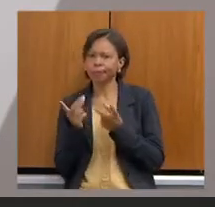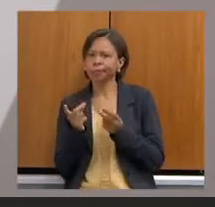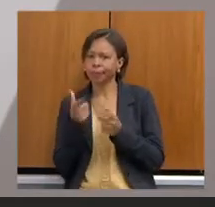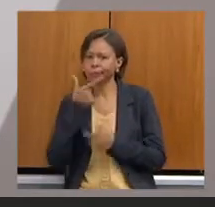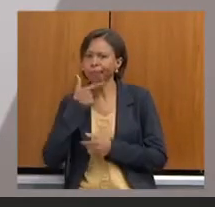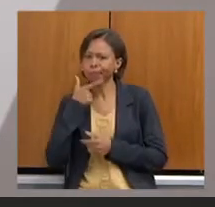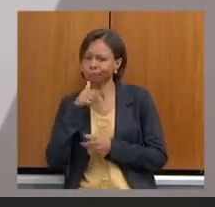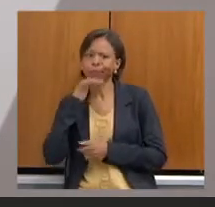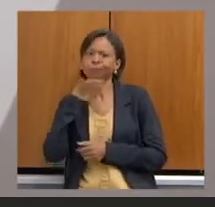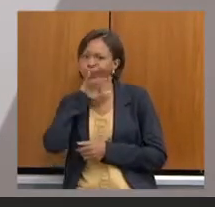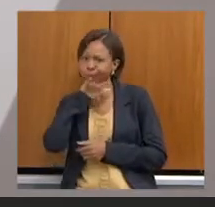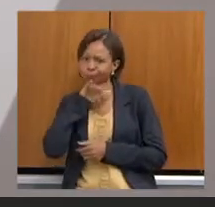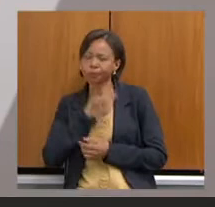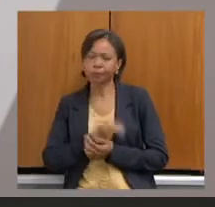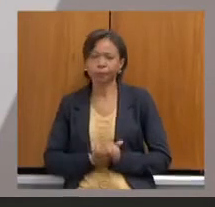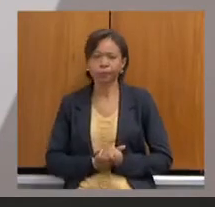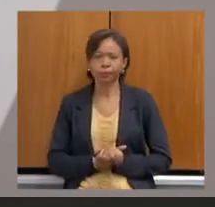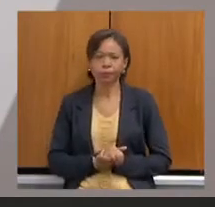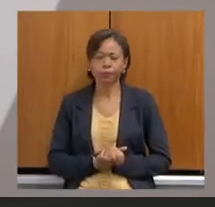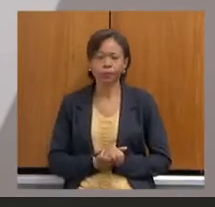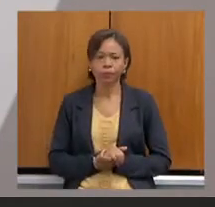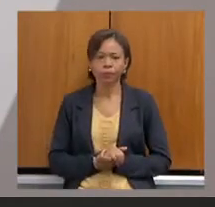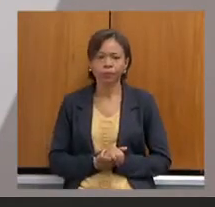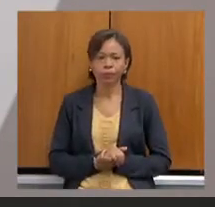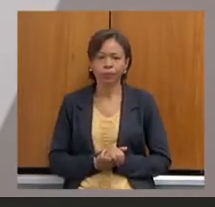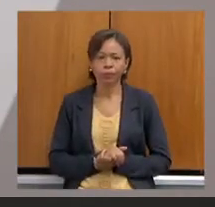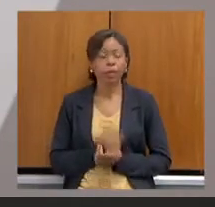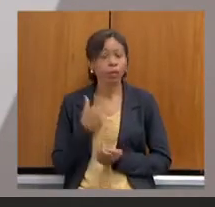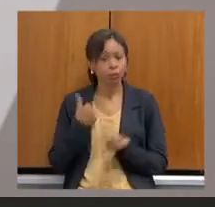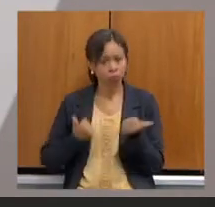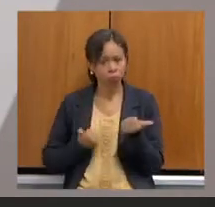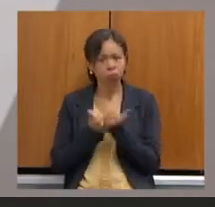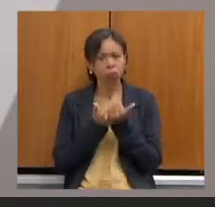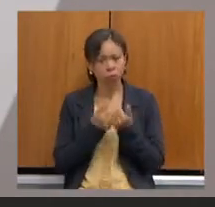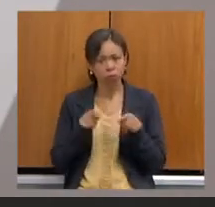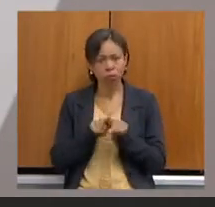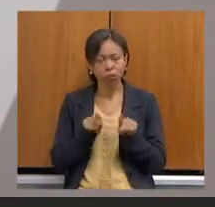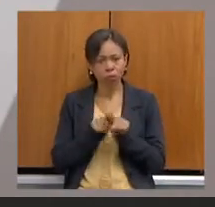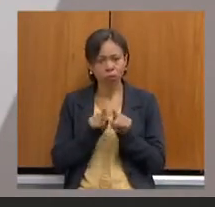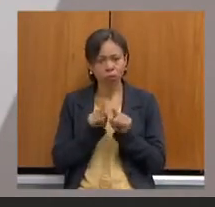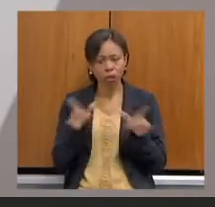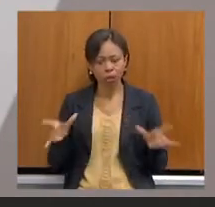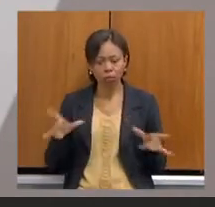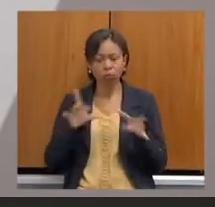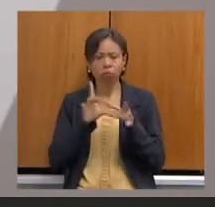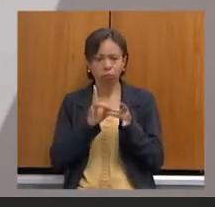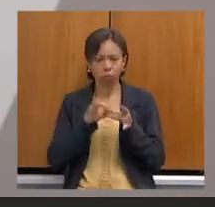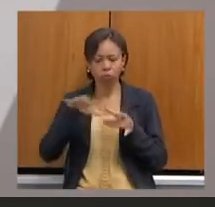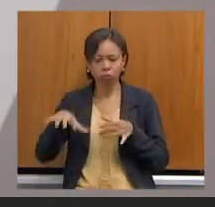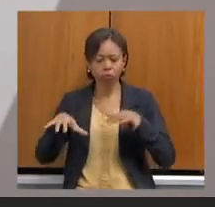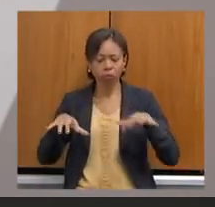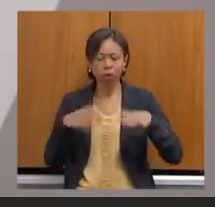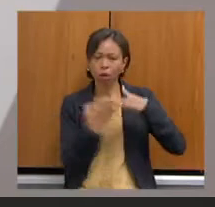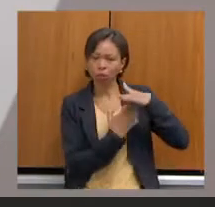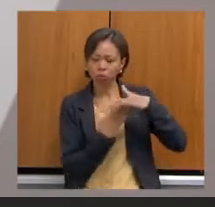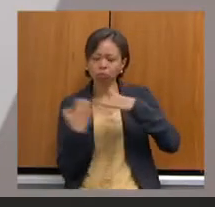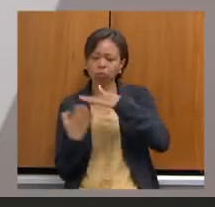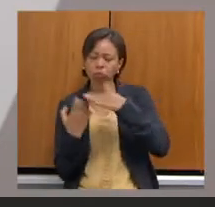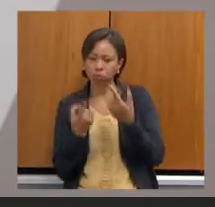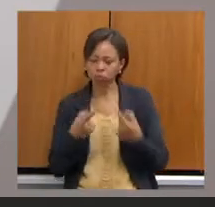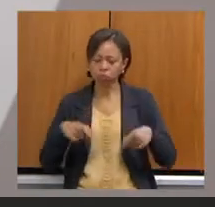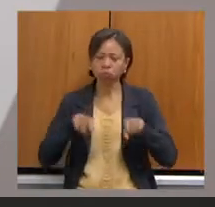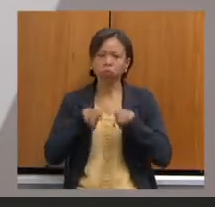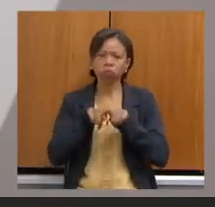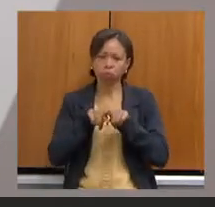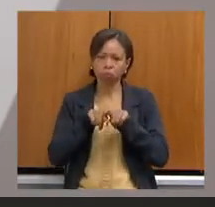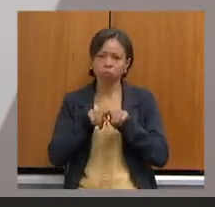é bem como todo meu apoio à integração das duas empresas sempre que trouxer mais eficiência